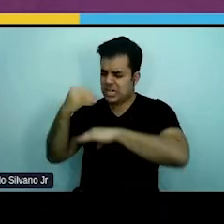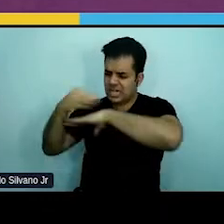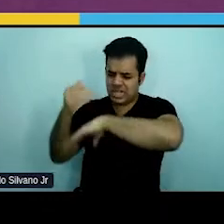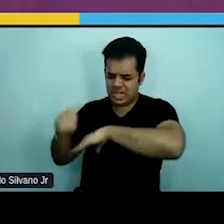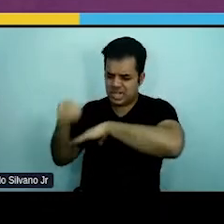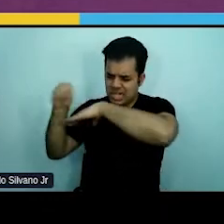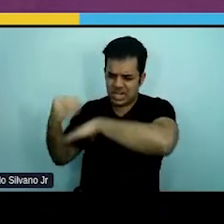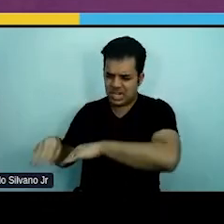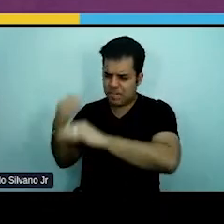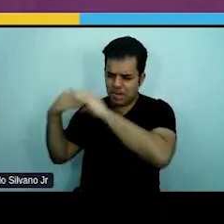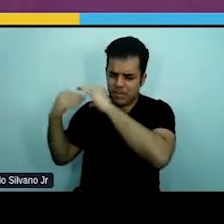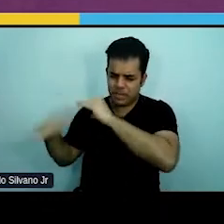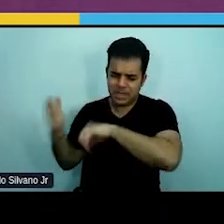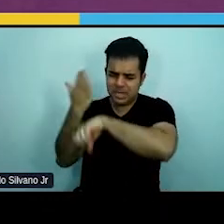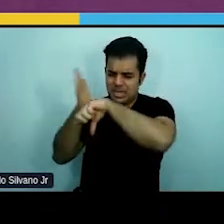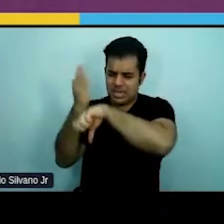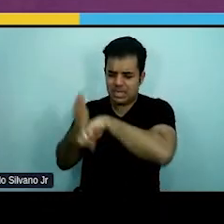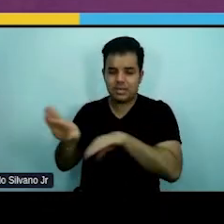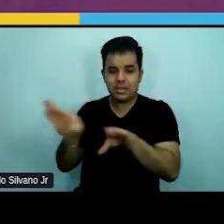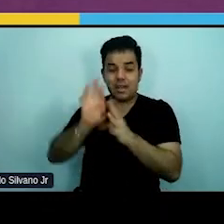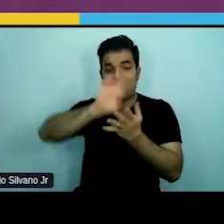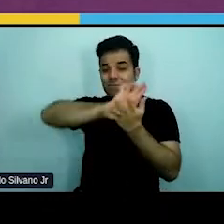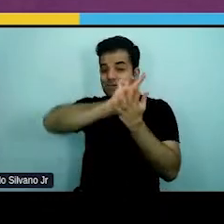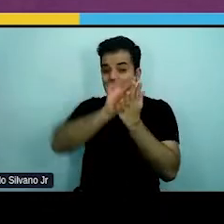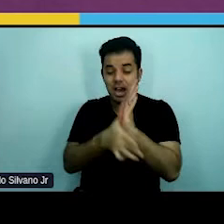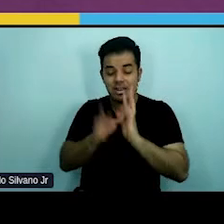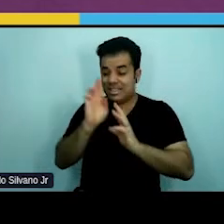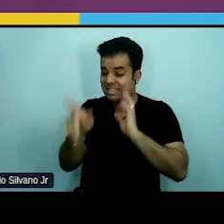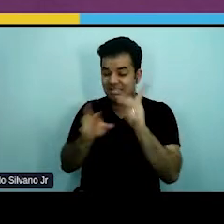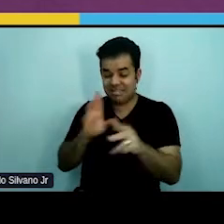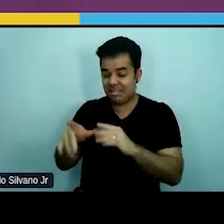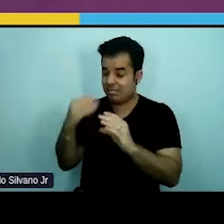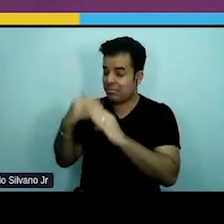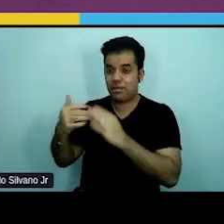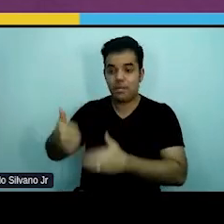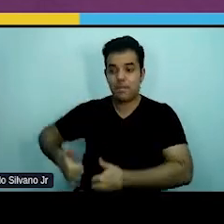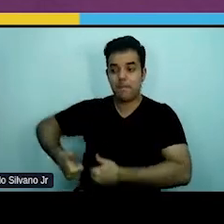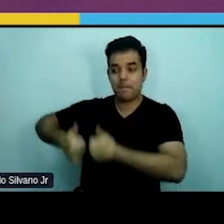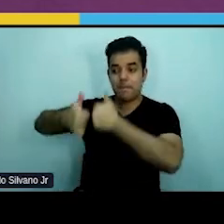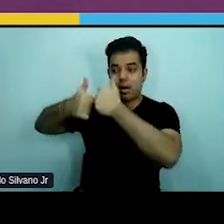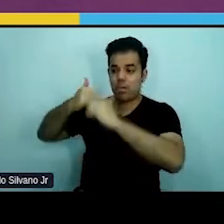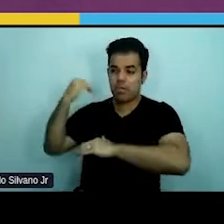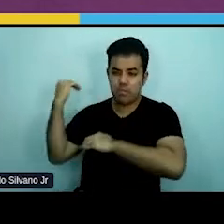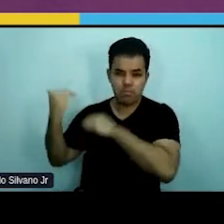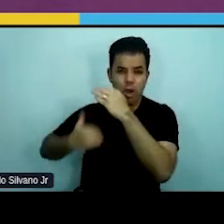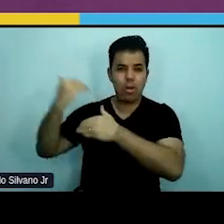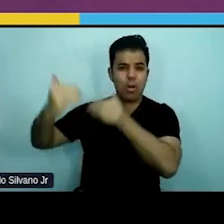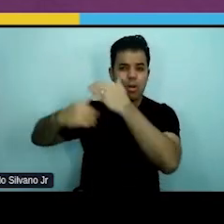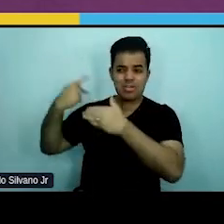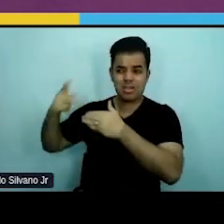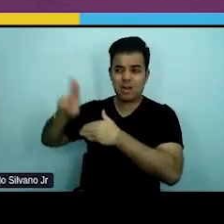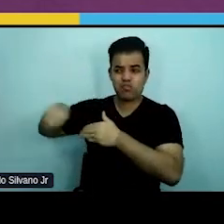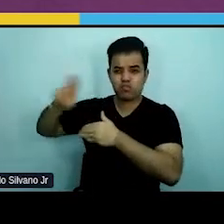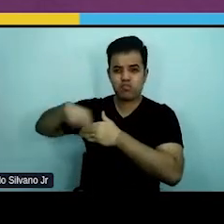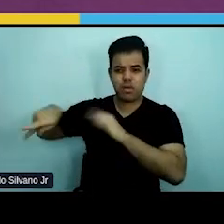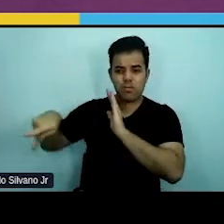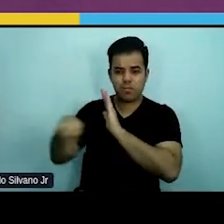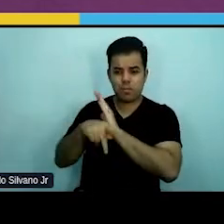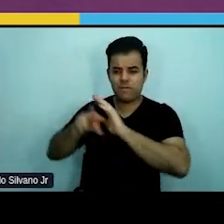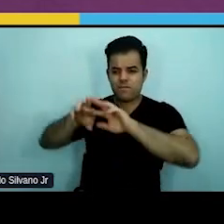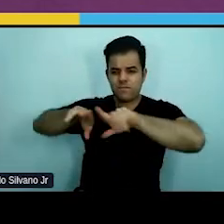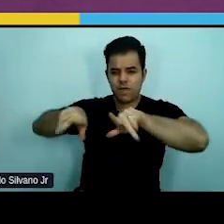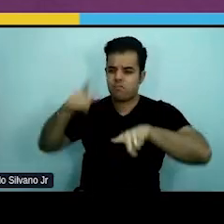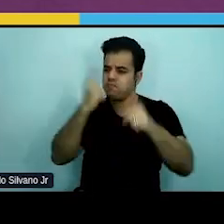treinar, e quanto mais variedade você entrega para ela, melhor vai ser o seu desempenho durante o seu processo de